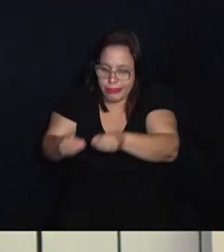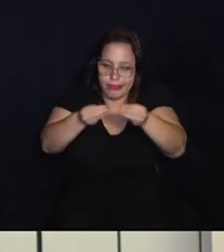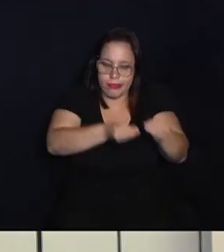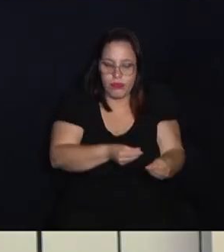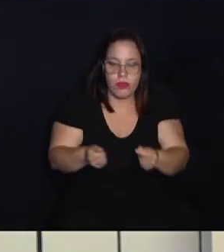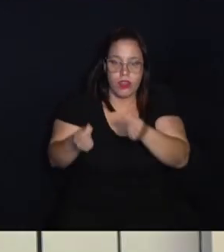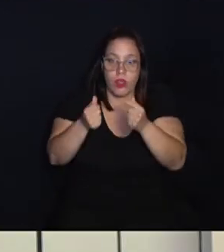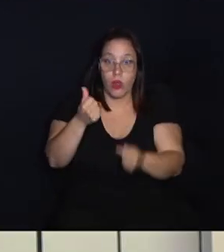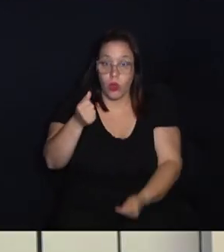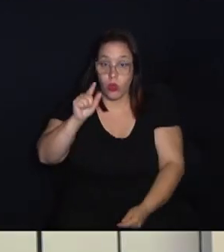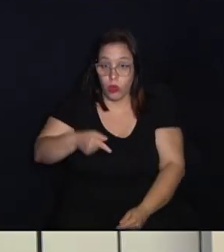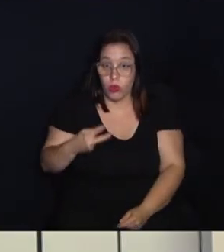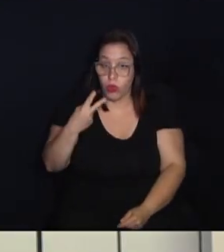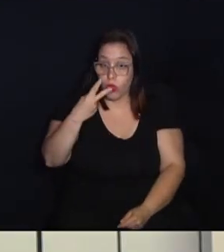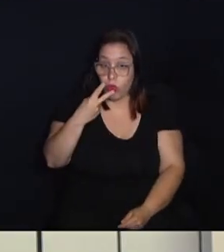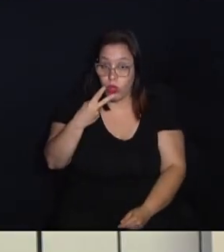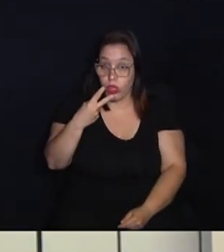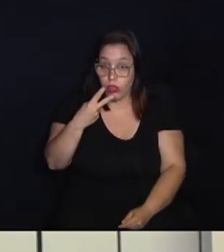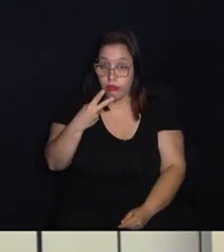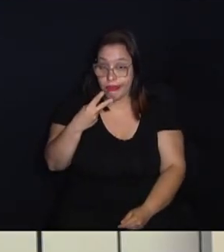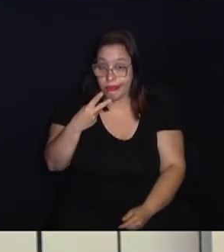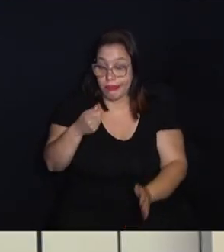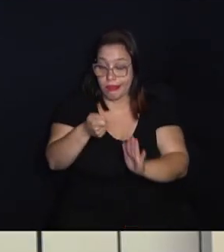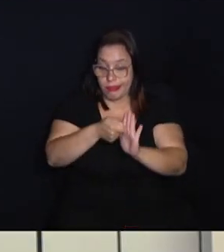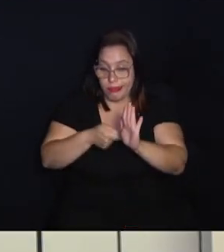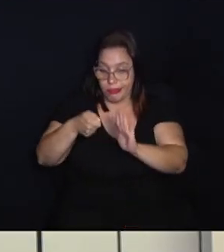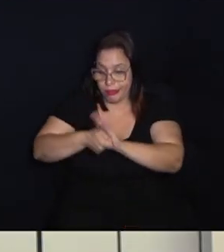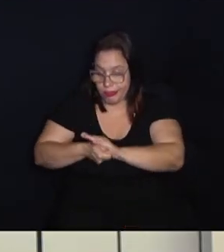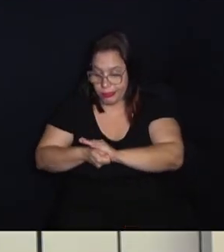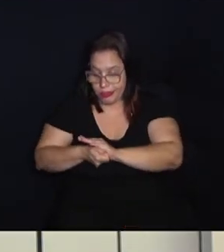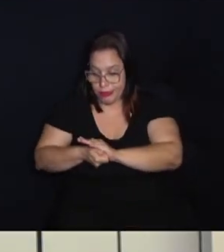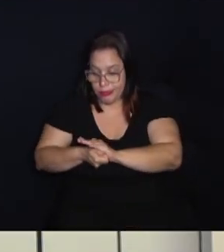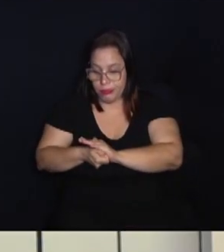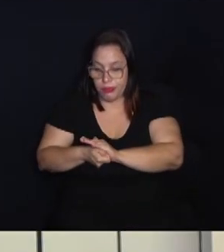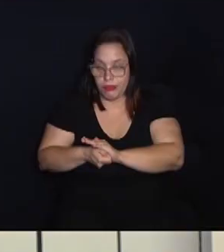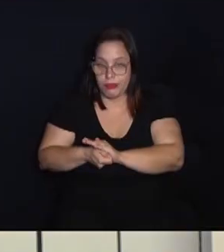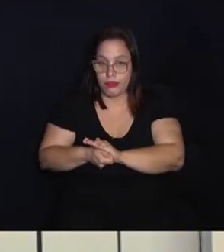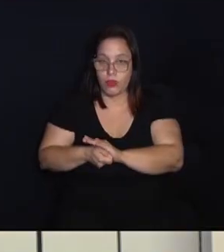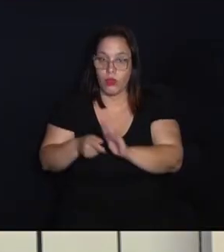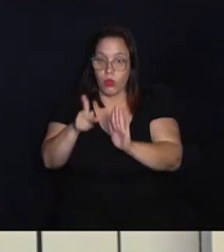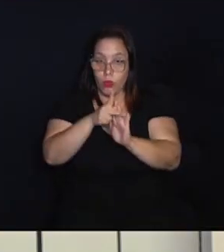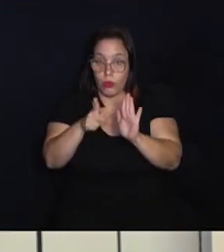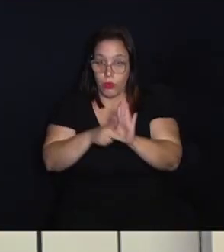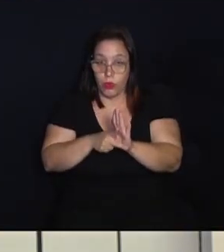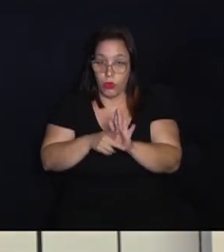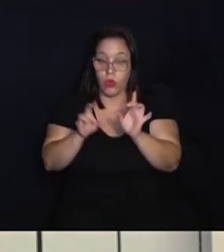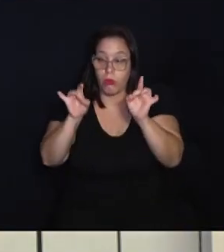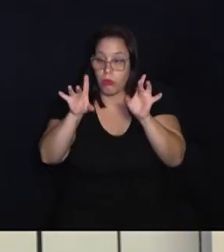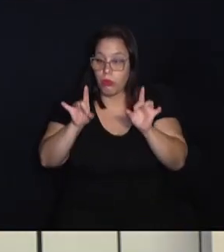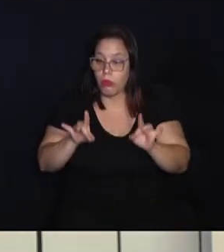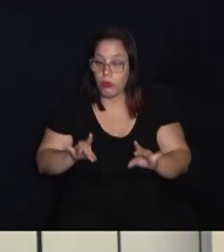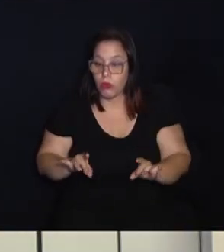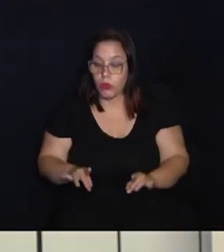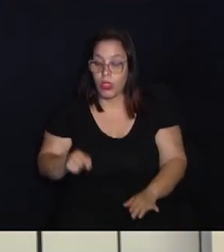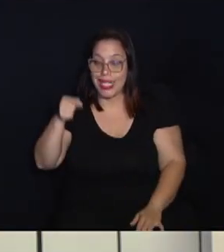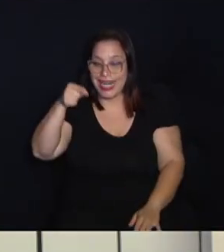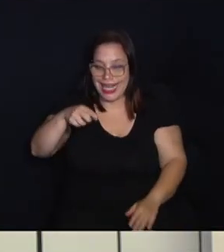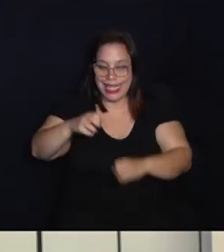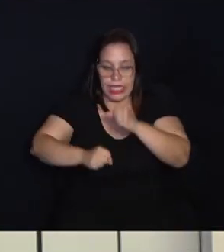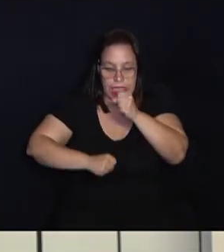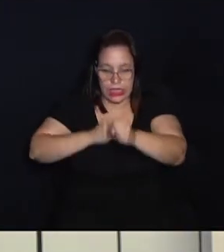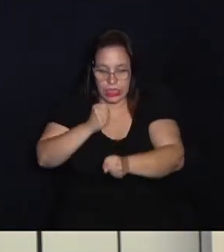até 1,2% da receita corrente líquida do município para projetos específicos. Neste ano